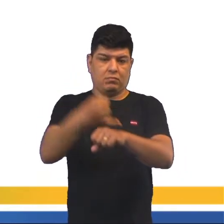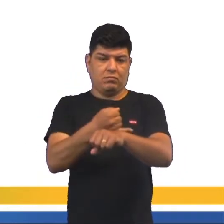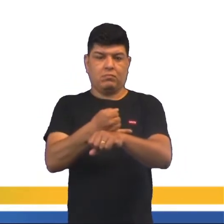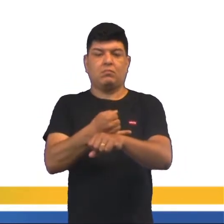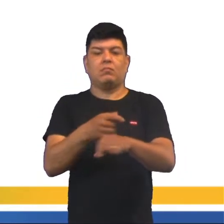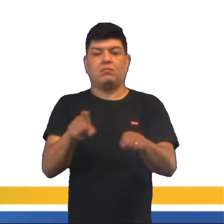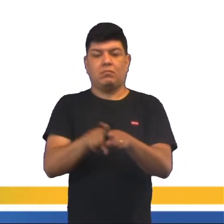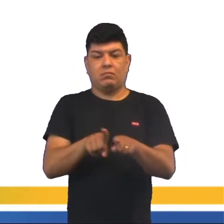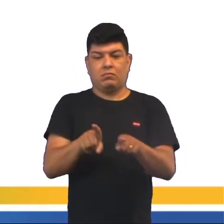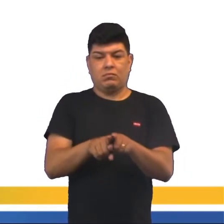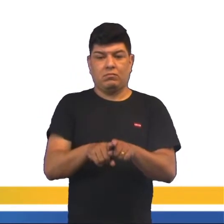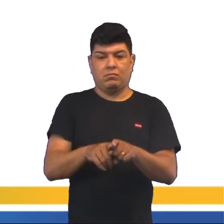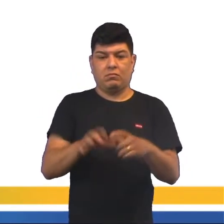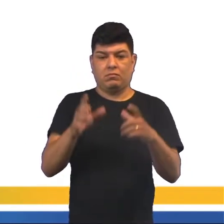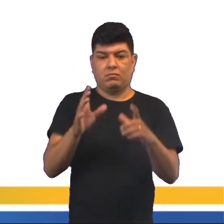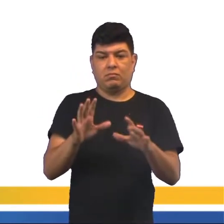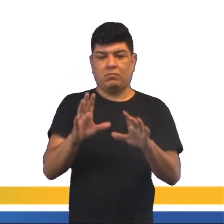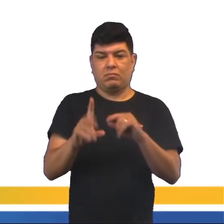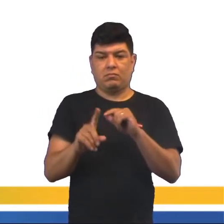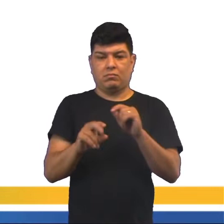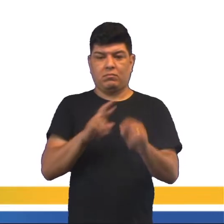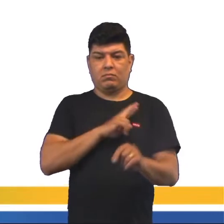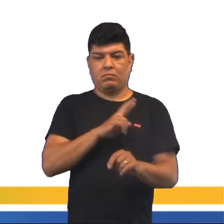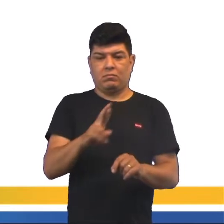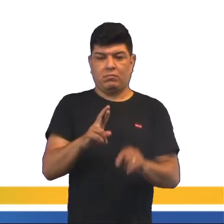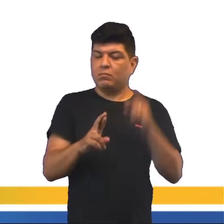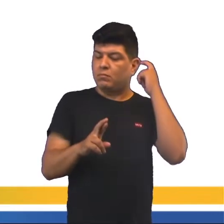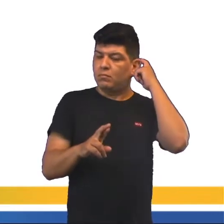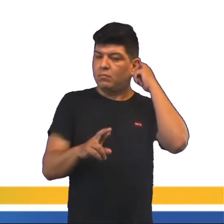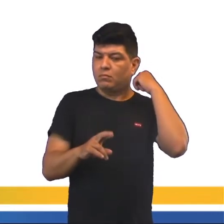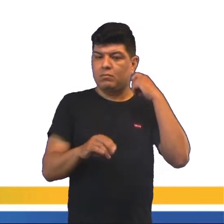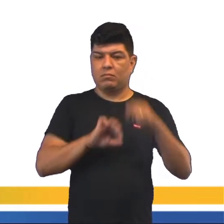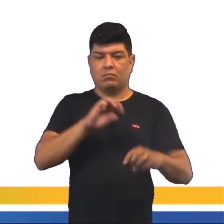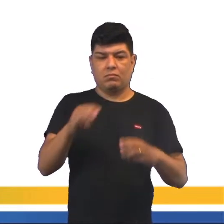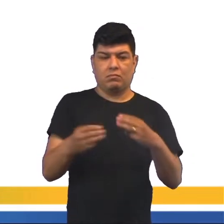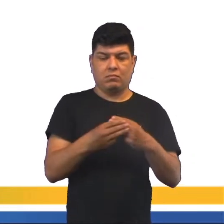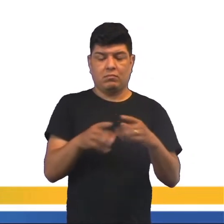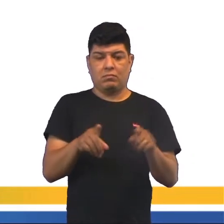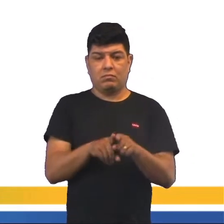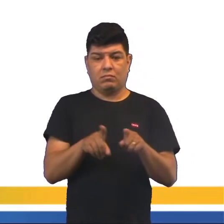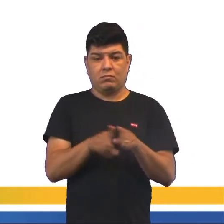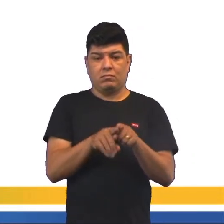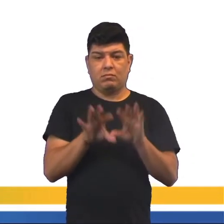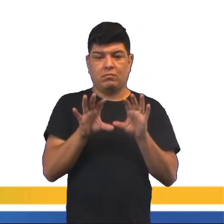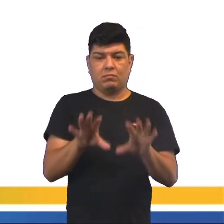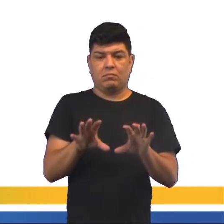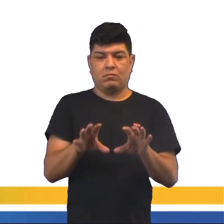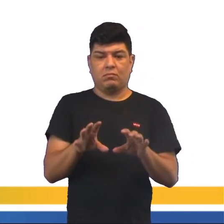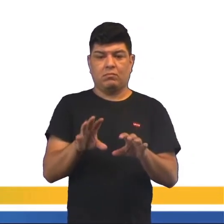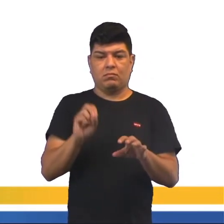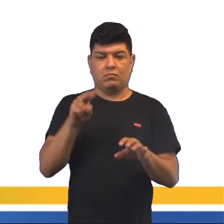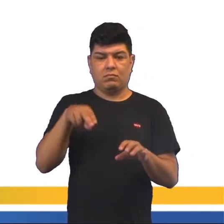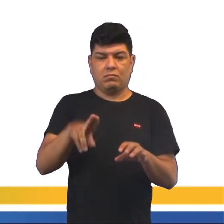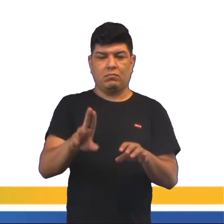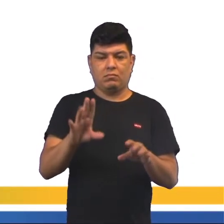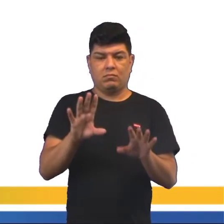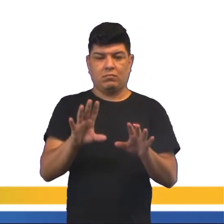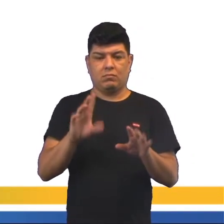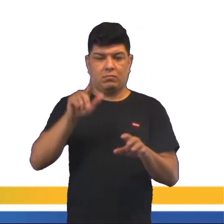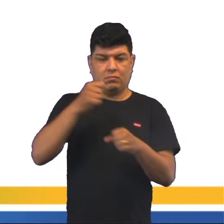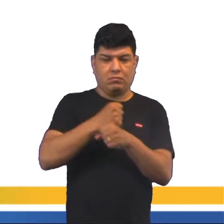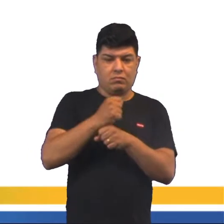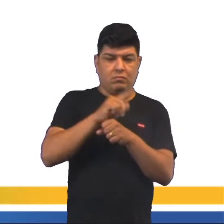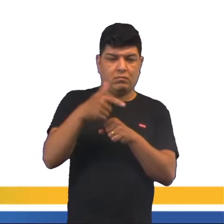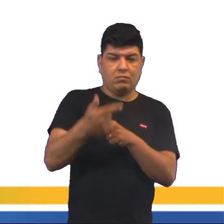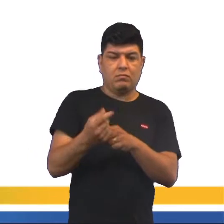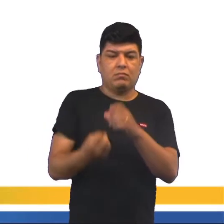a maioria na região, com 43%. A capital Jerusalém, que é sagrada para as duas religiões,